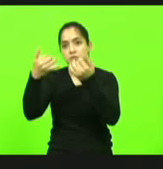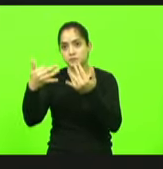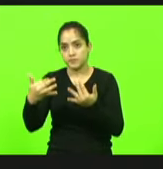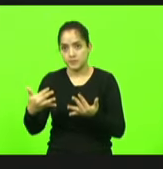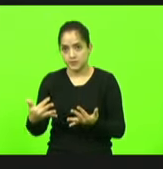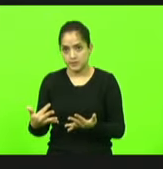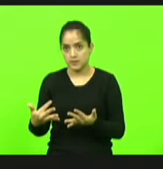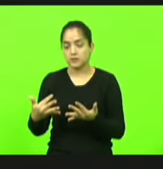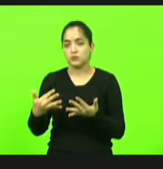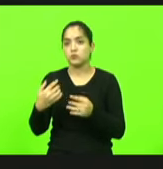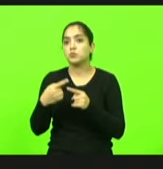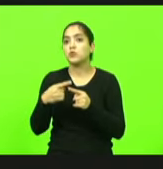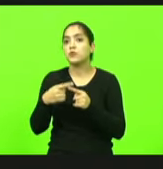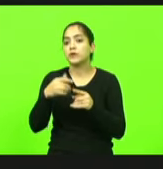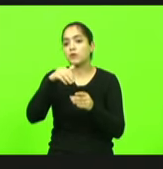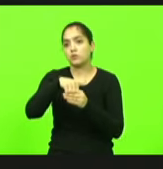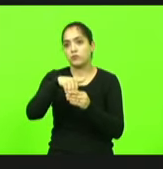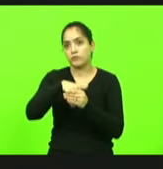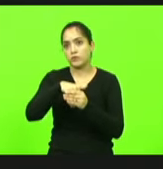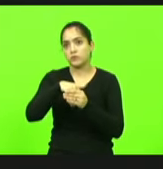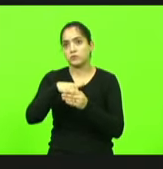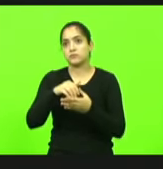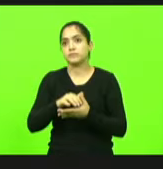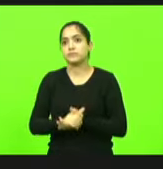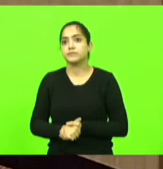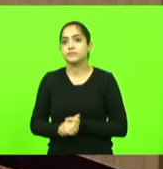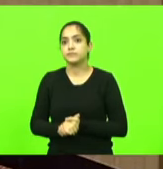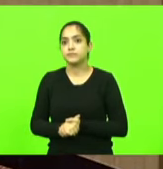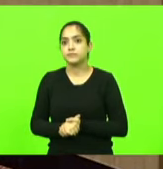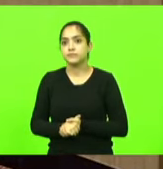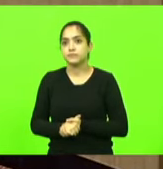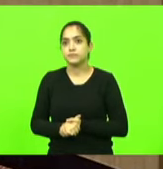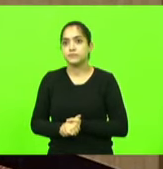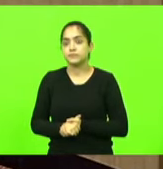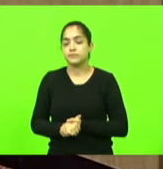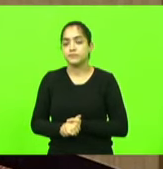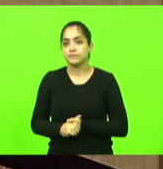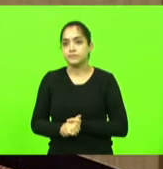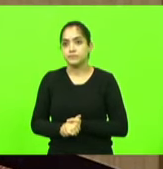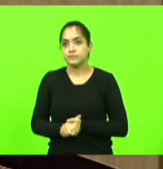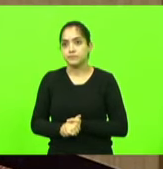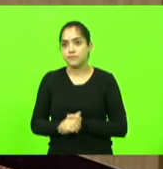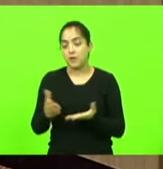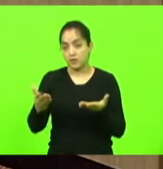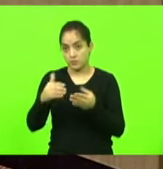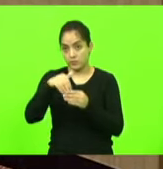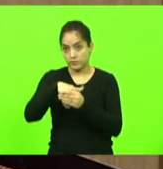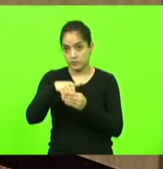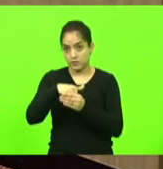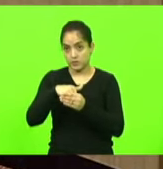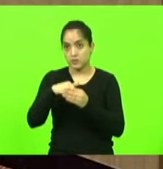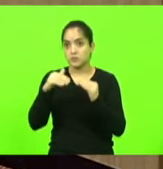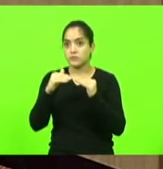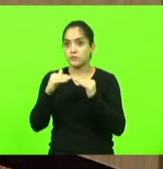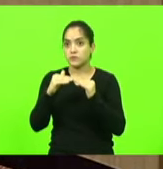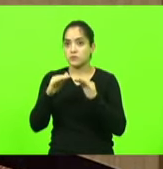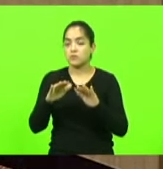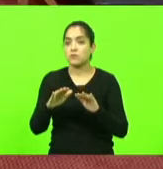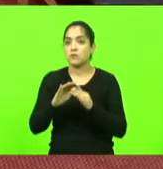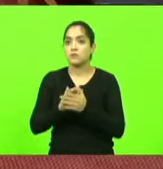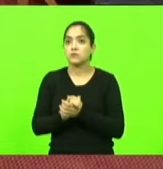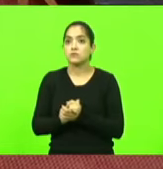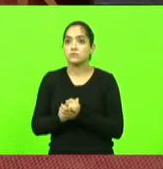que me levam a dar este voto. Muito obrigado. Cerrada a discussão, em votação. Deputados que aprovam, permaneçam como se